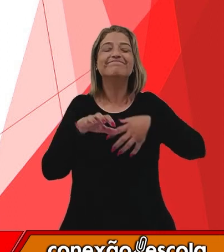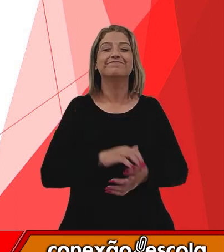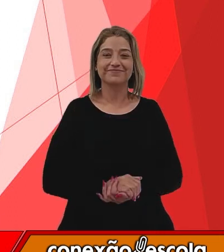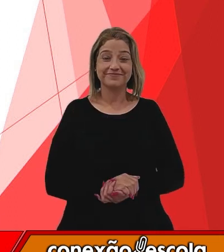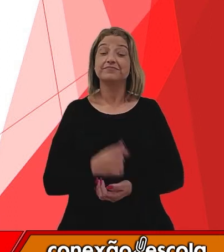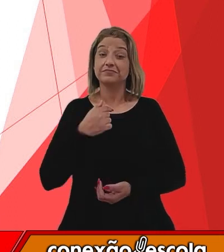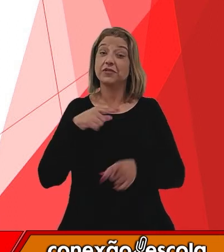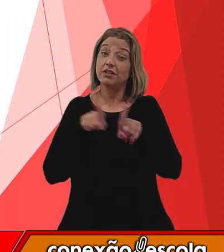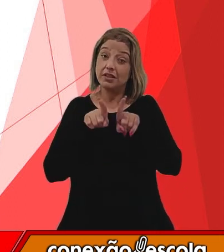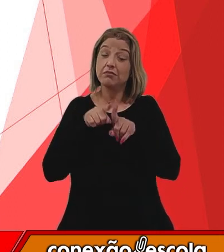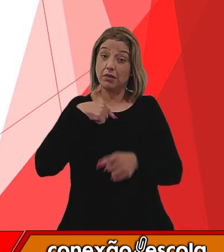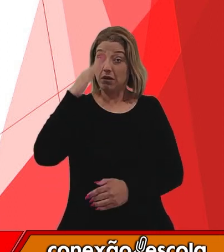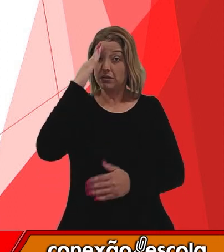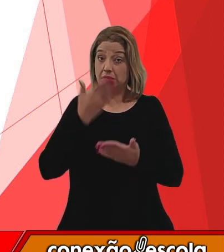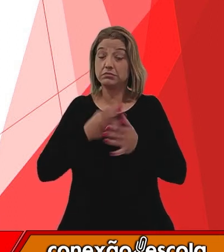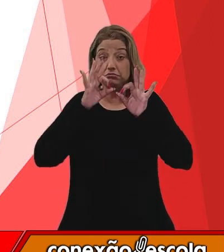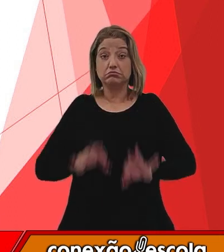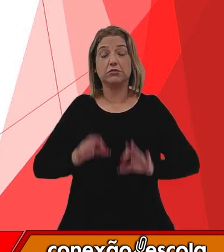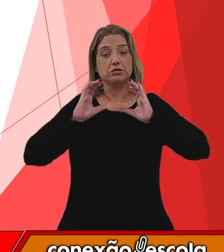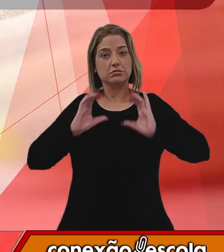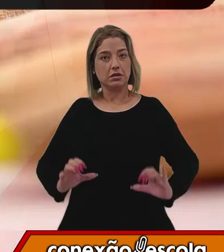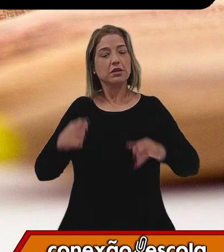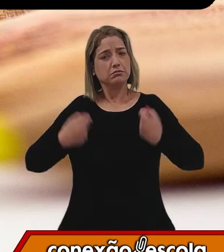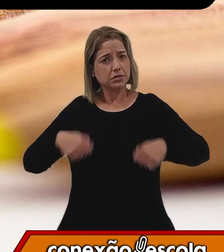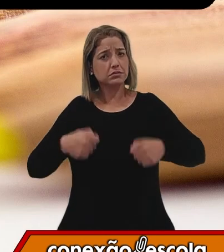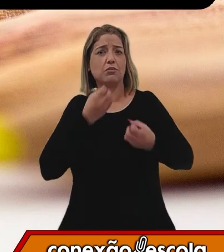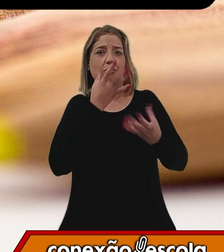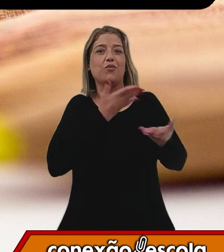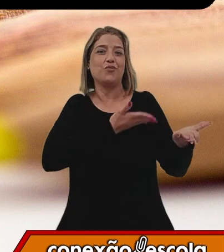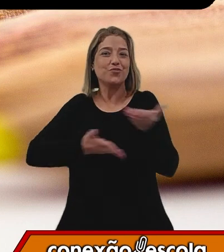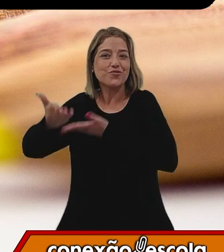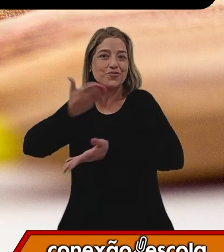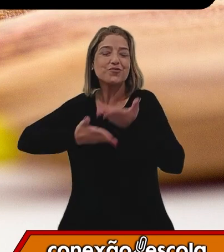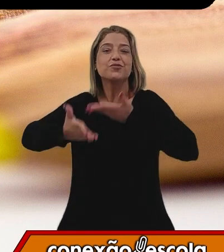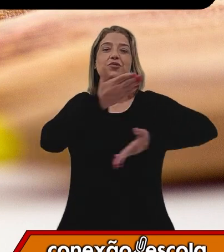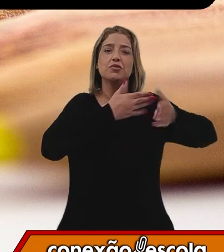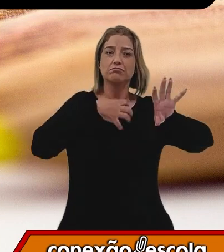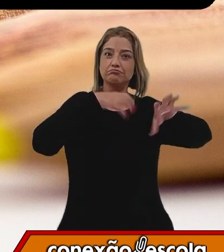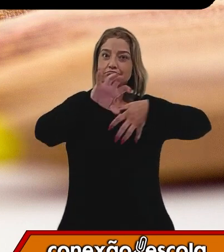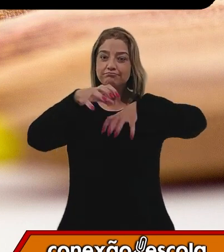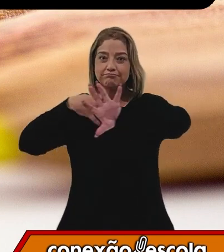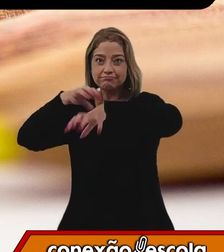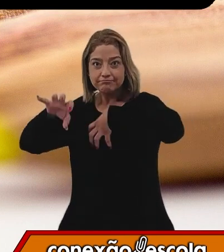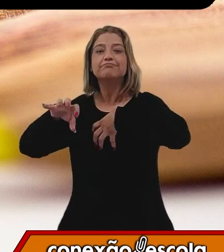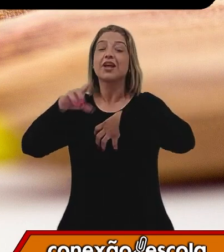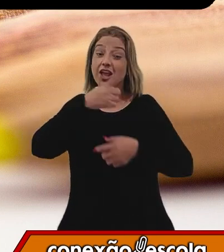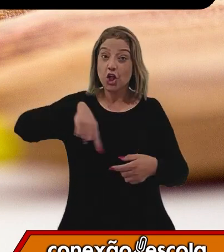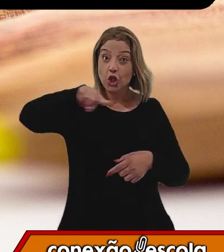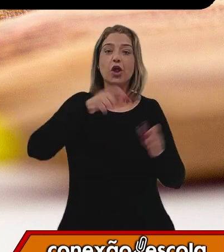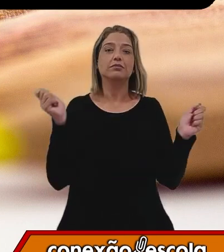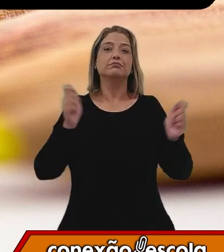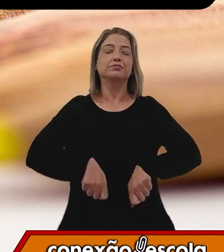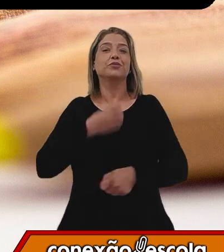eu imagino que seja a cidadania. Eu faço a minha parte, você faz a sua parte e todos